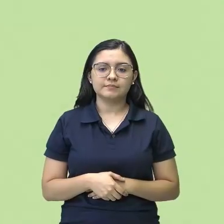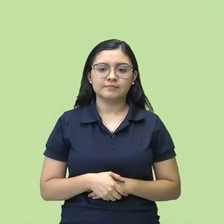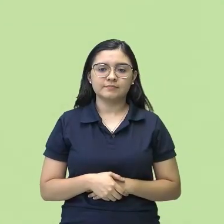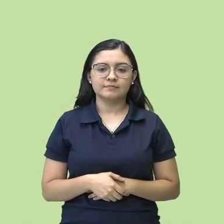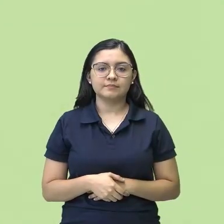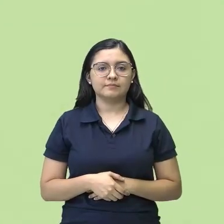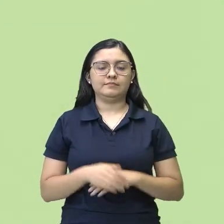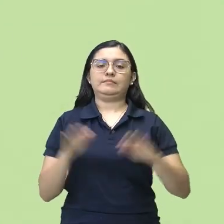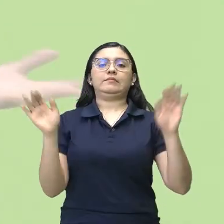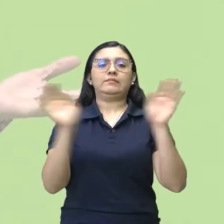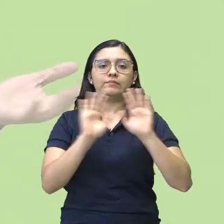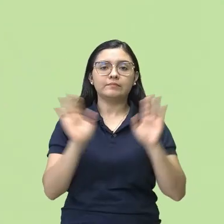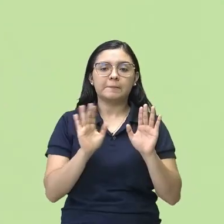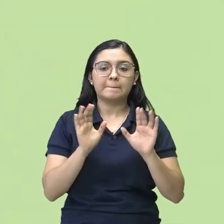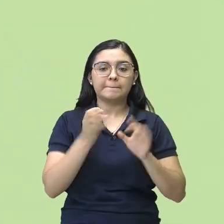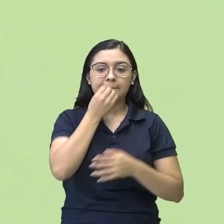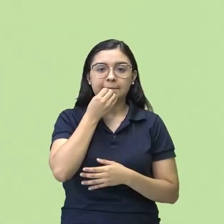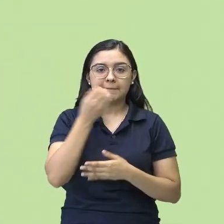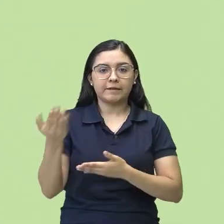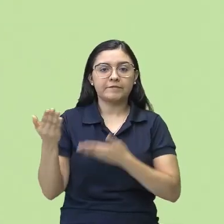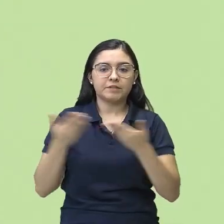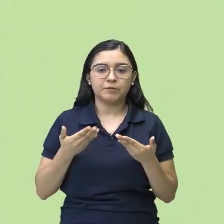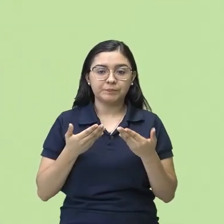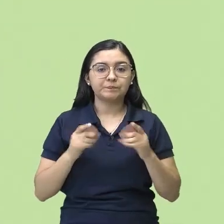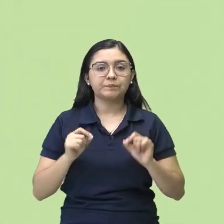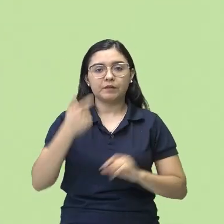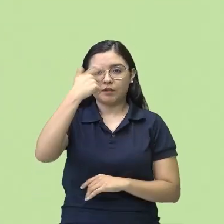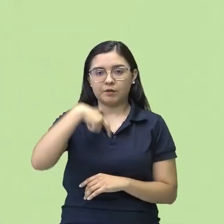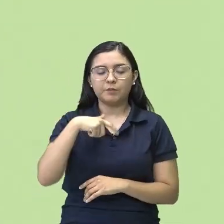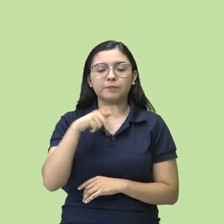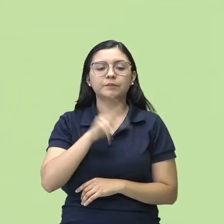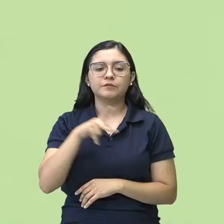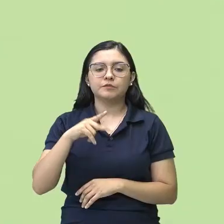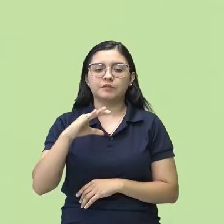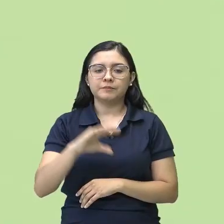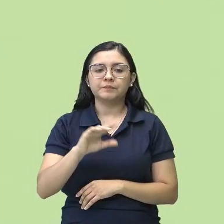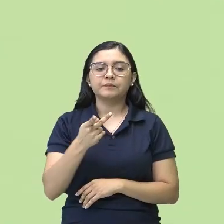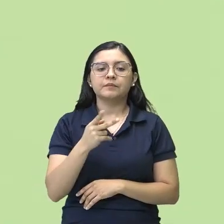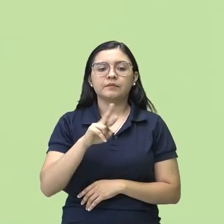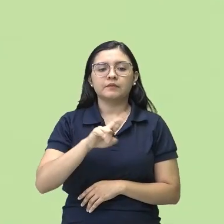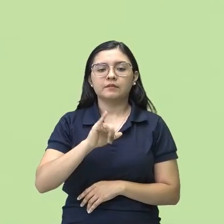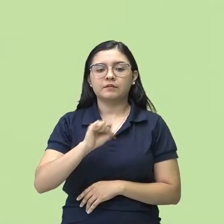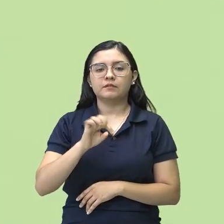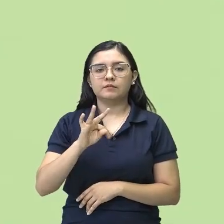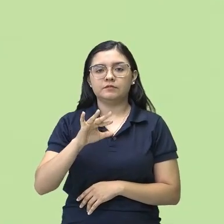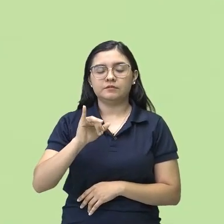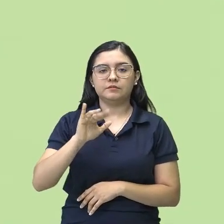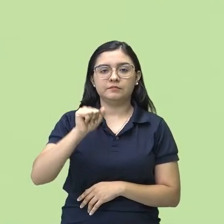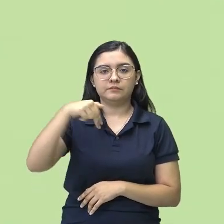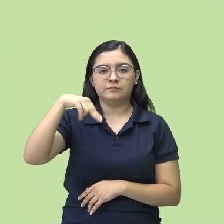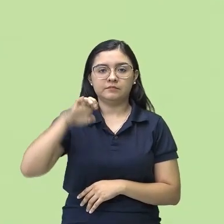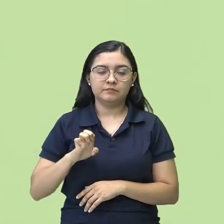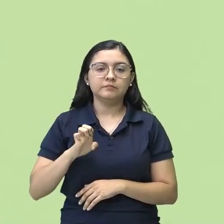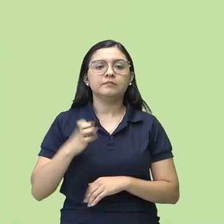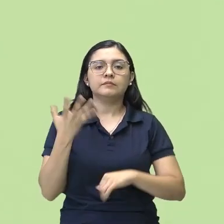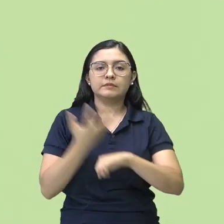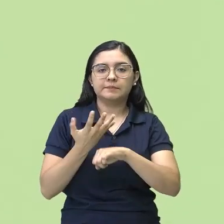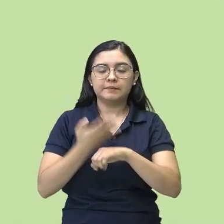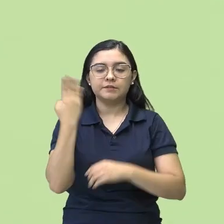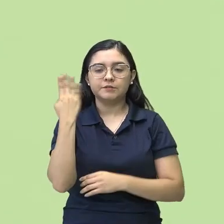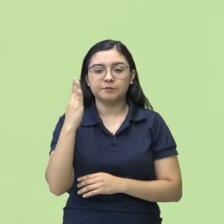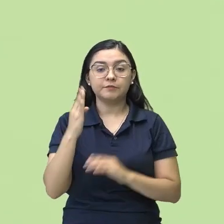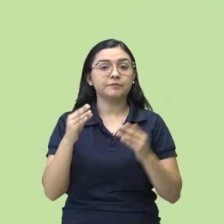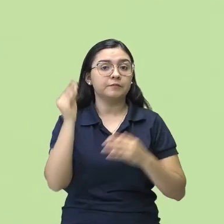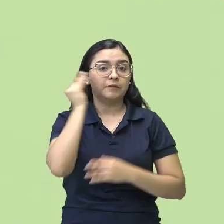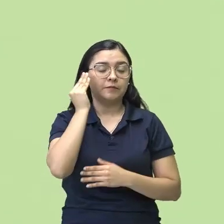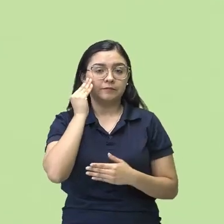Olá, como vão todos? Sejam muito bem-vindos. Eu sou a professora Cristiane Oliveira, a sua professora de Biologia, e vamos